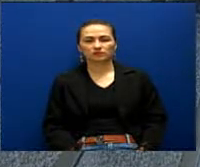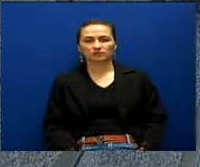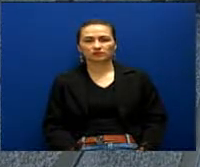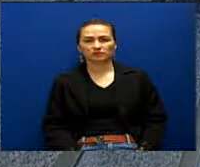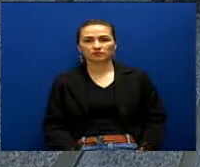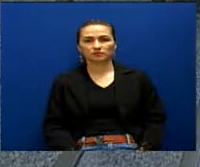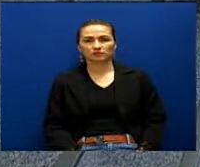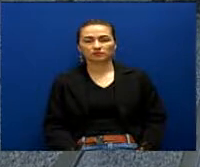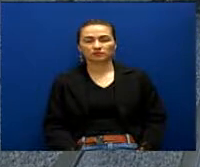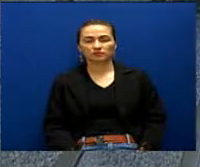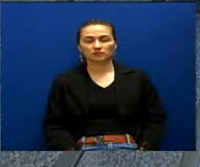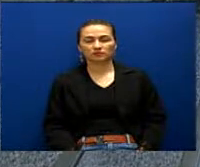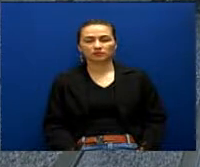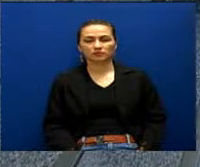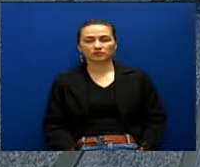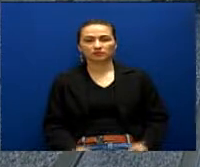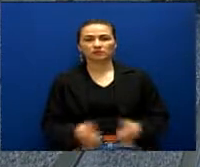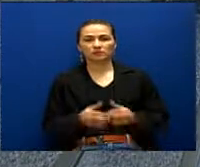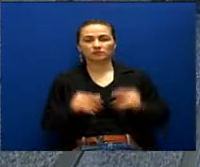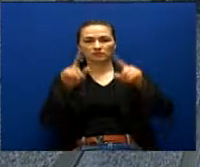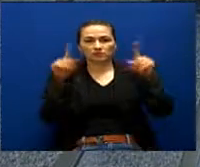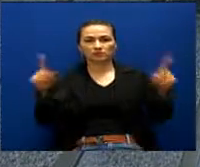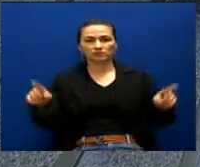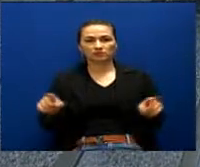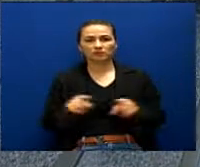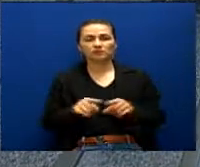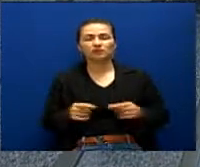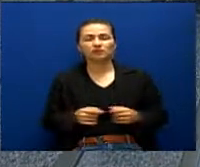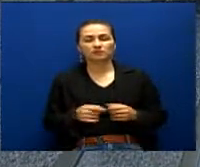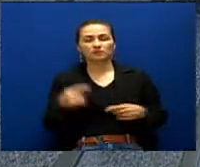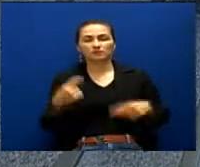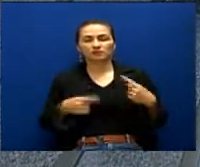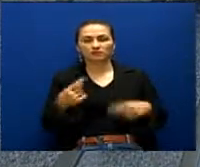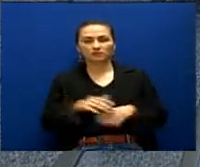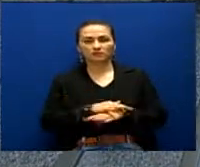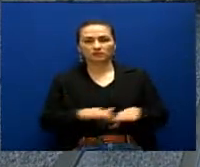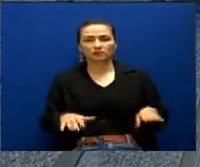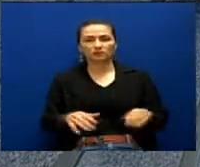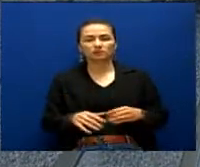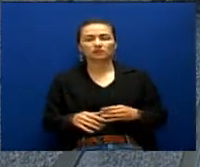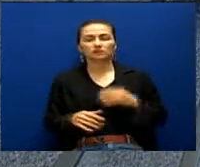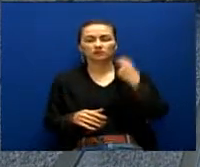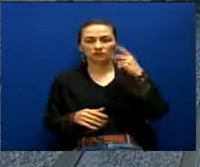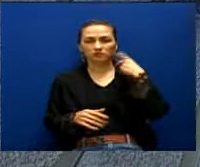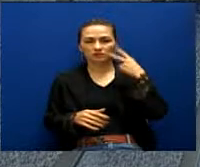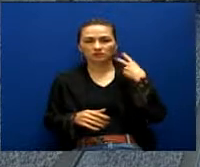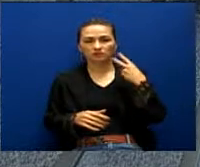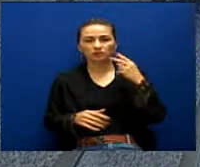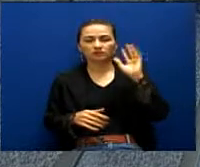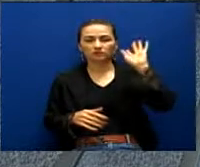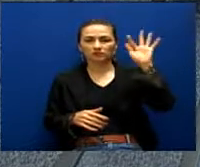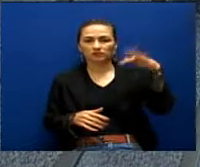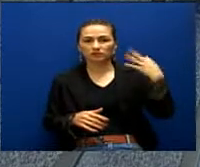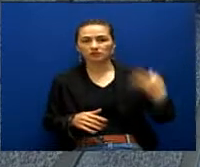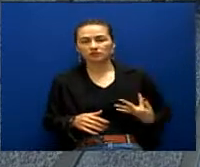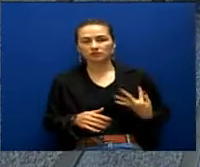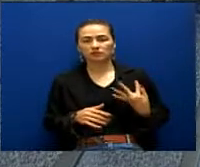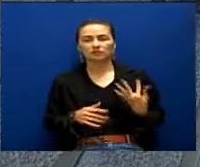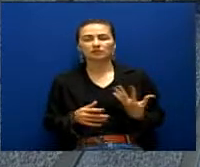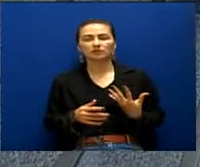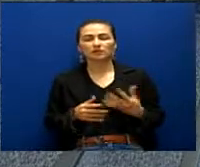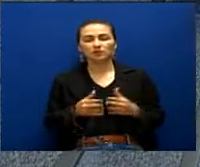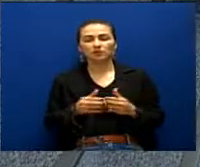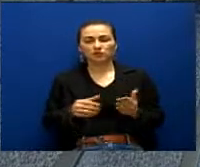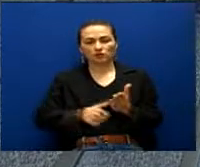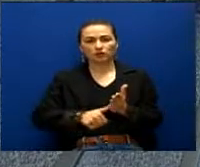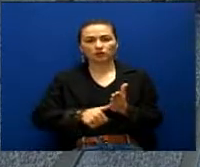A senhora pede? Que seja no painel. Está encerrada a discussão. A vereadora Fernanda está pedindo que a votação do parecer seja no painel. Então, eu